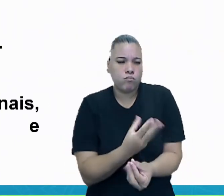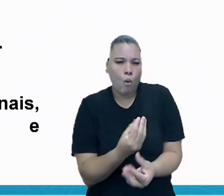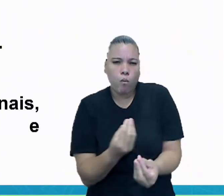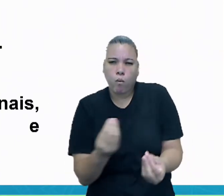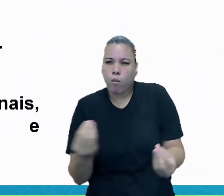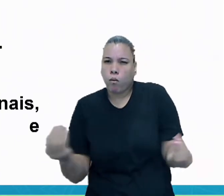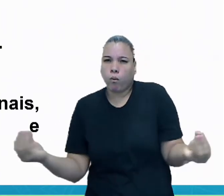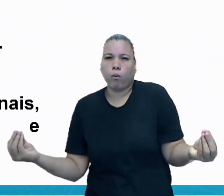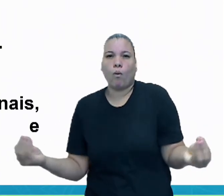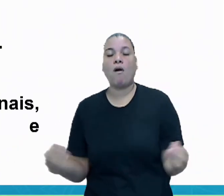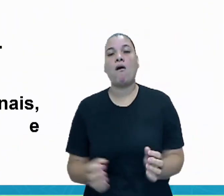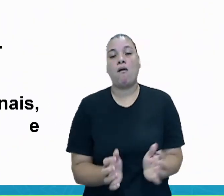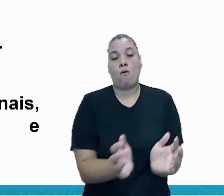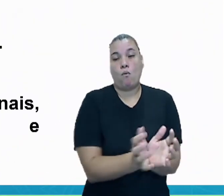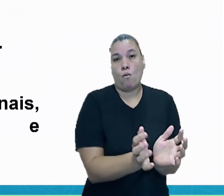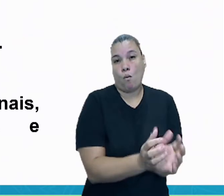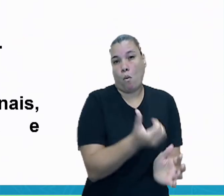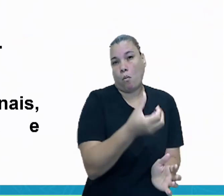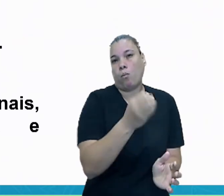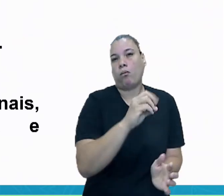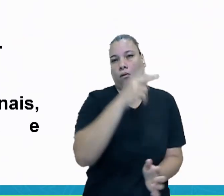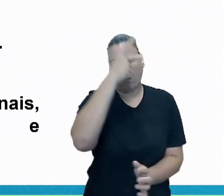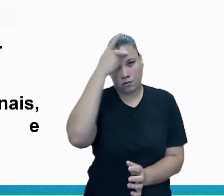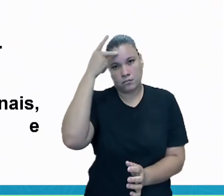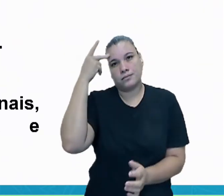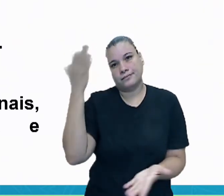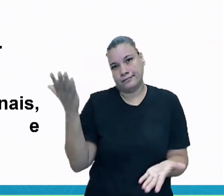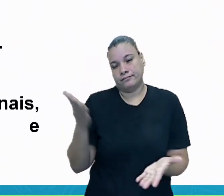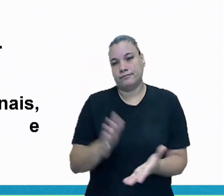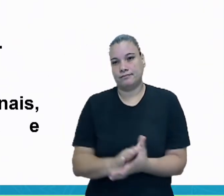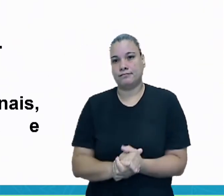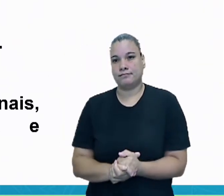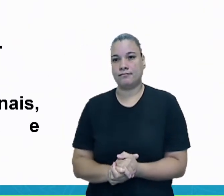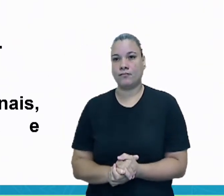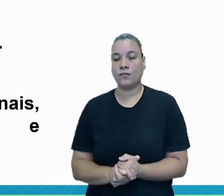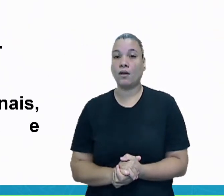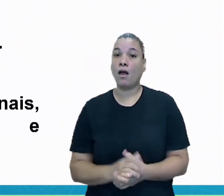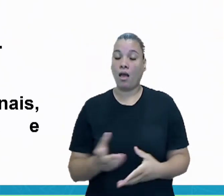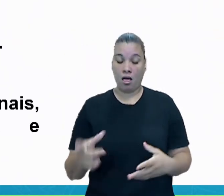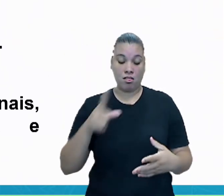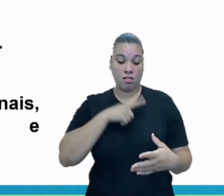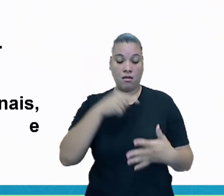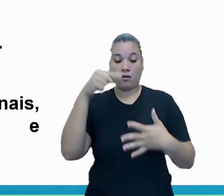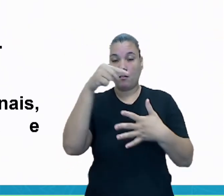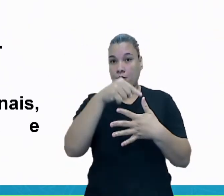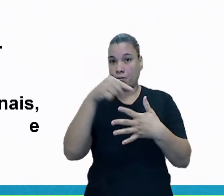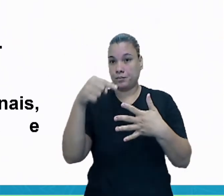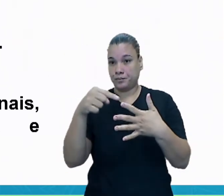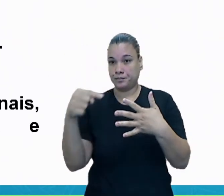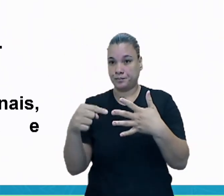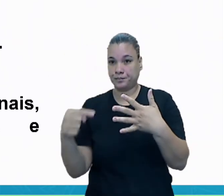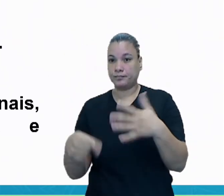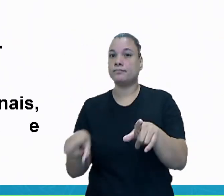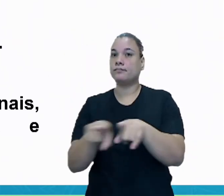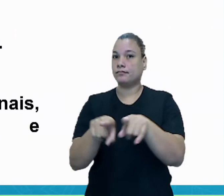de 10 pessoas. E os numerais são classificados em cardinais,